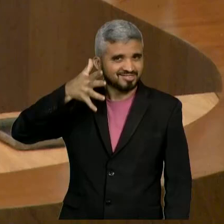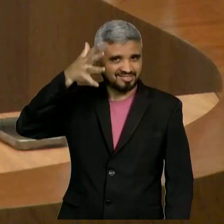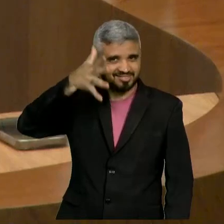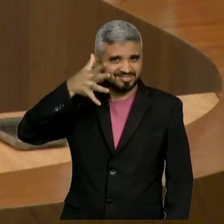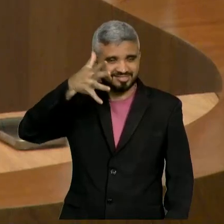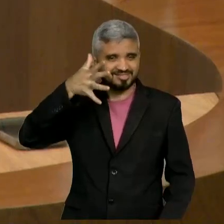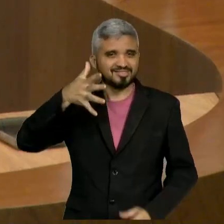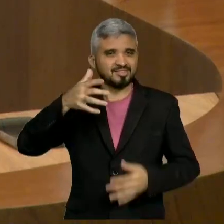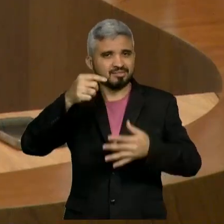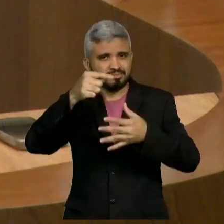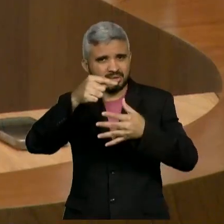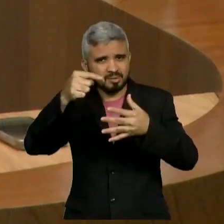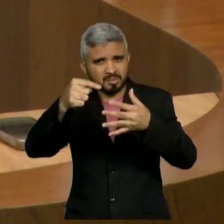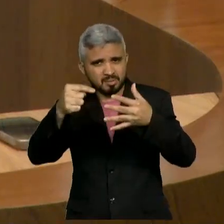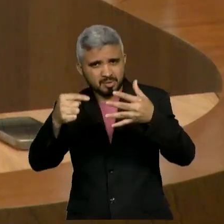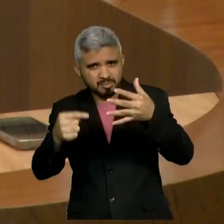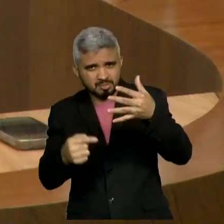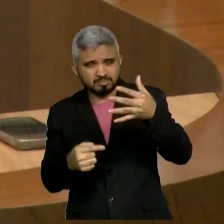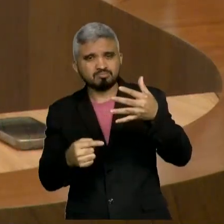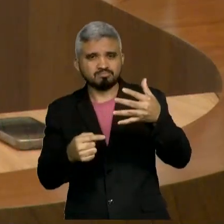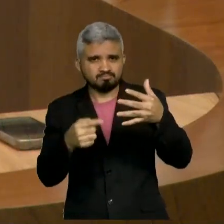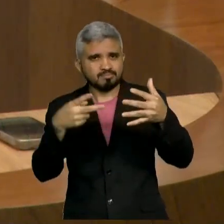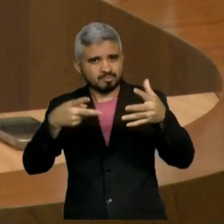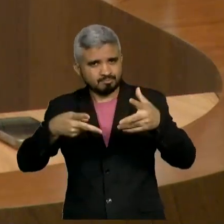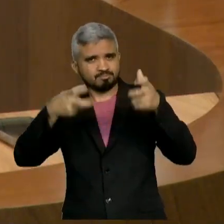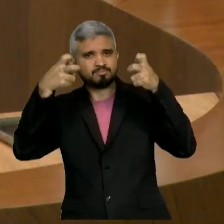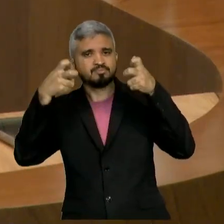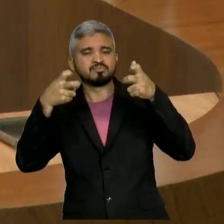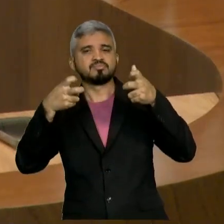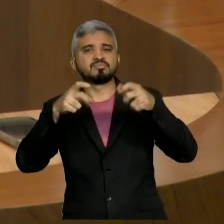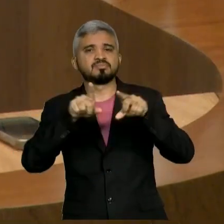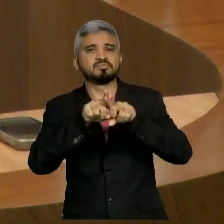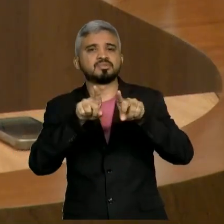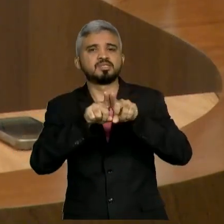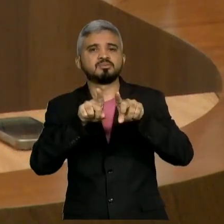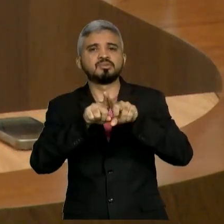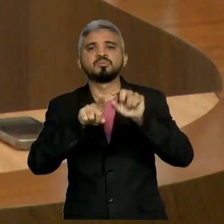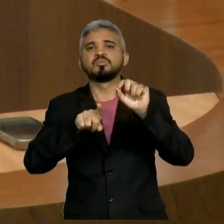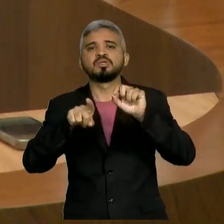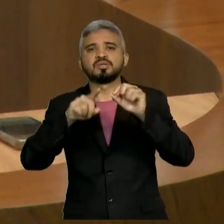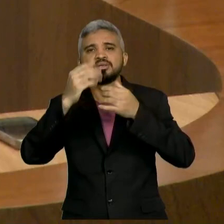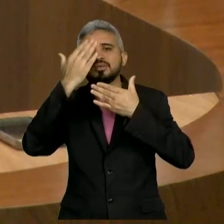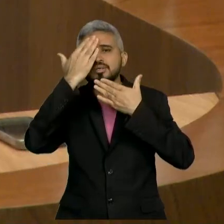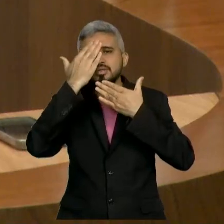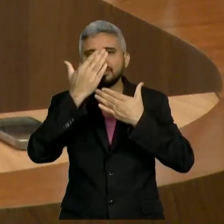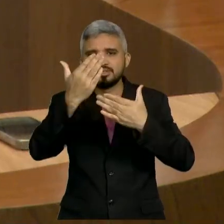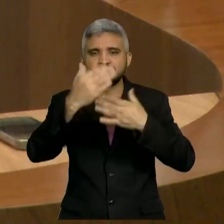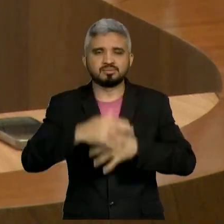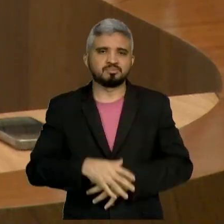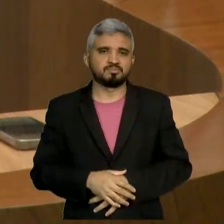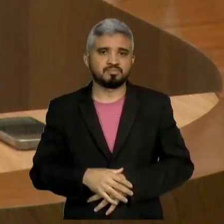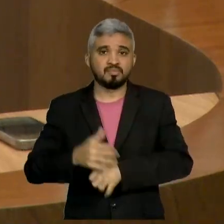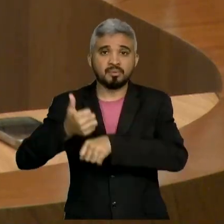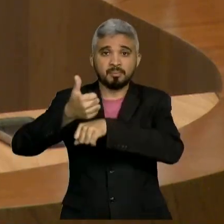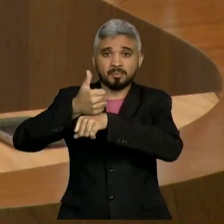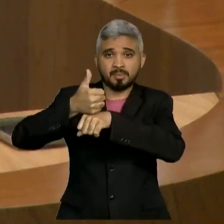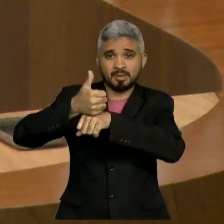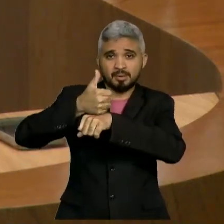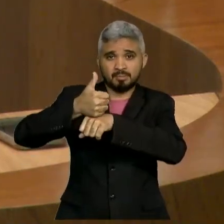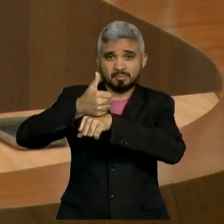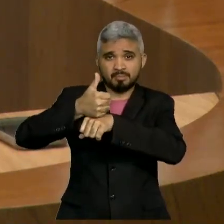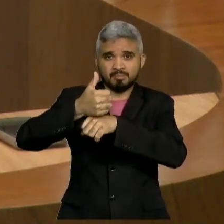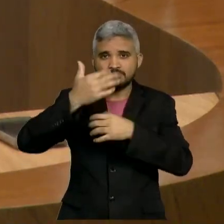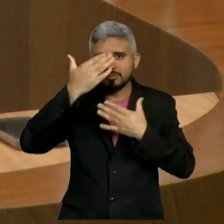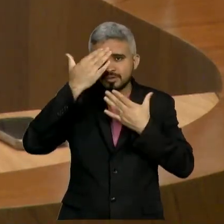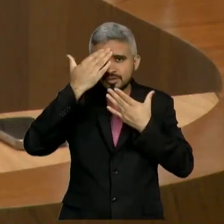alguns justos reconhecimentos e registro de gratidão. Em primeiro lugar, eu quero parabenizar a casa,